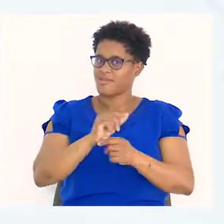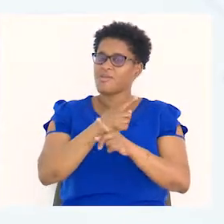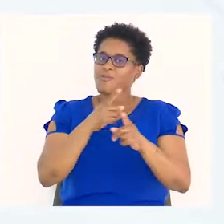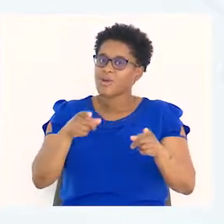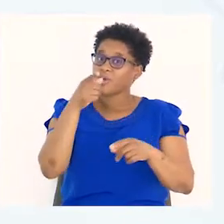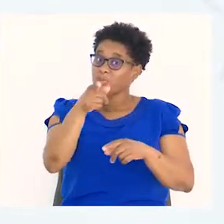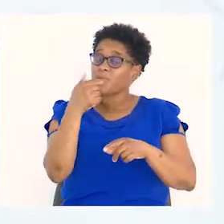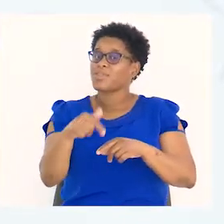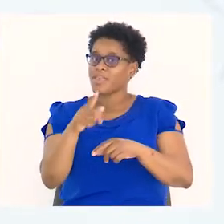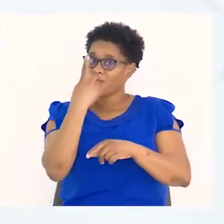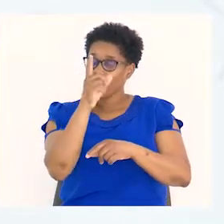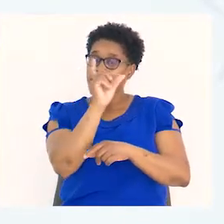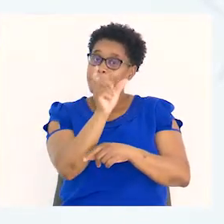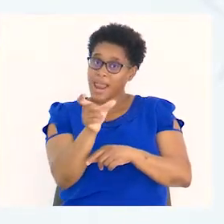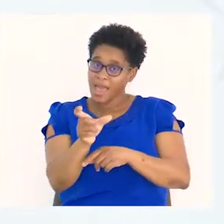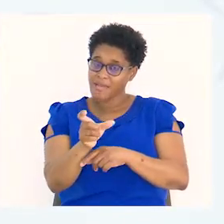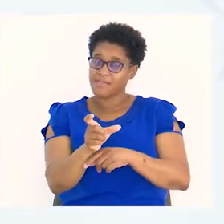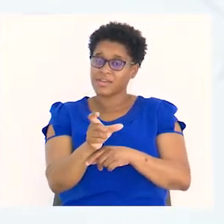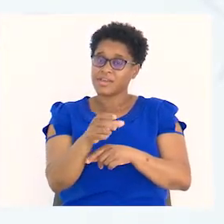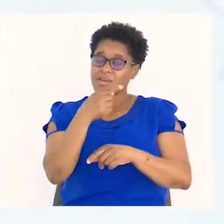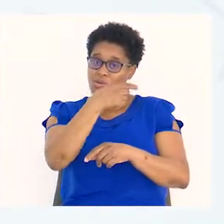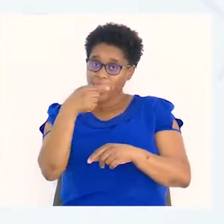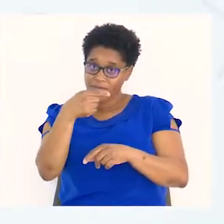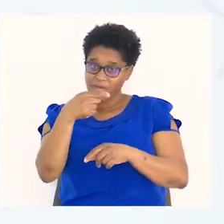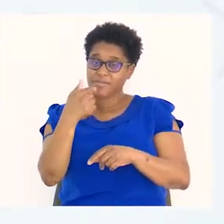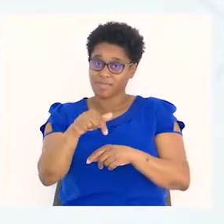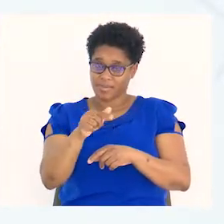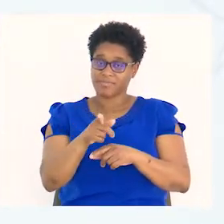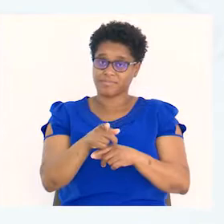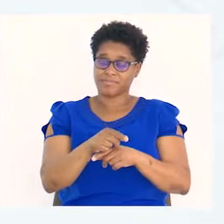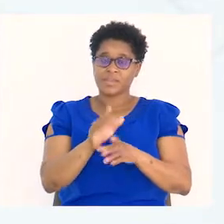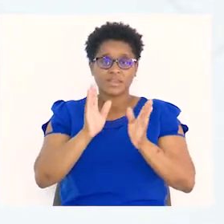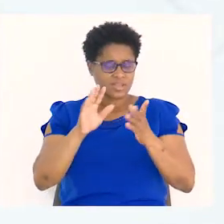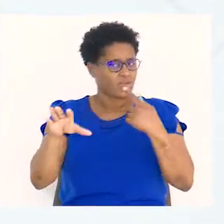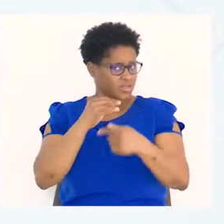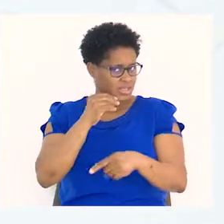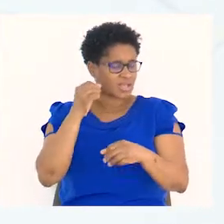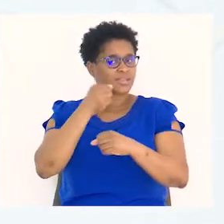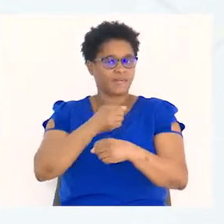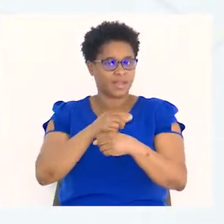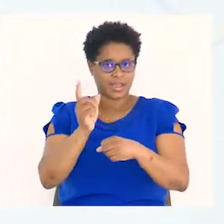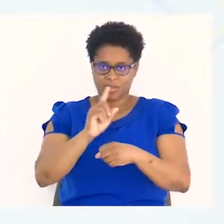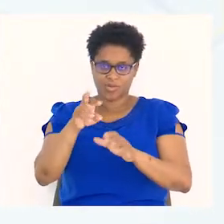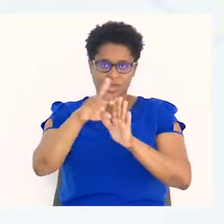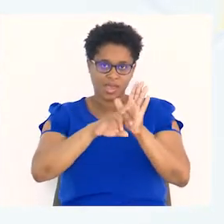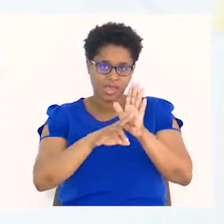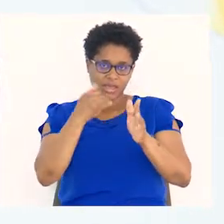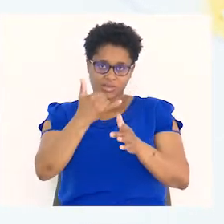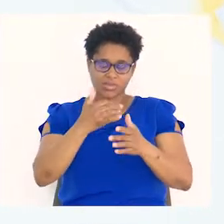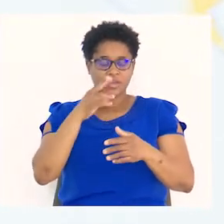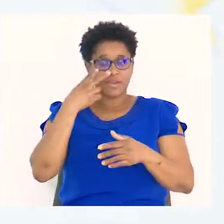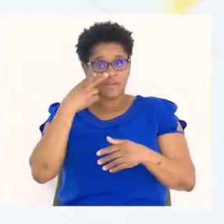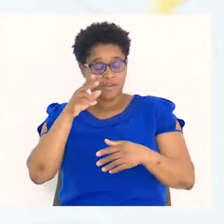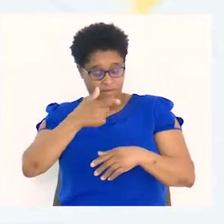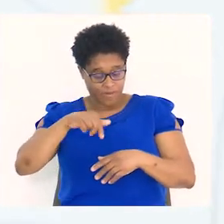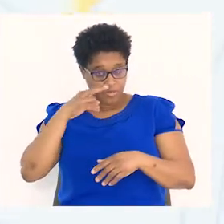uma palavra com hífen. Então, já não consegues trabalhar a regra 1. Vamos ver qual é a regra